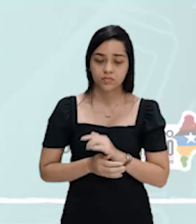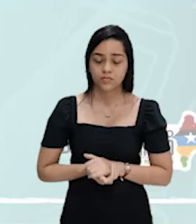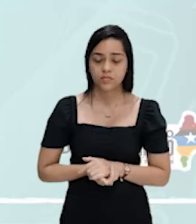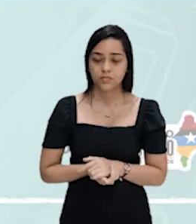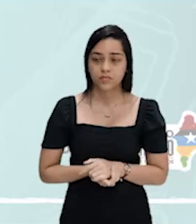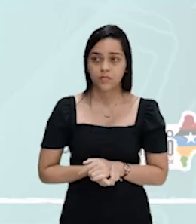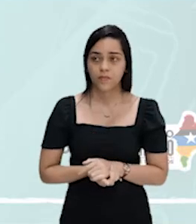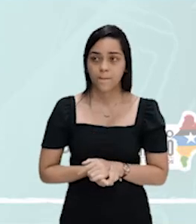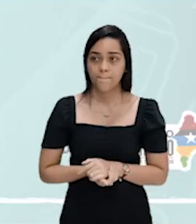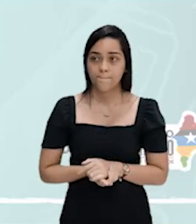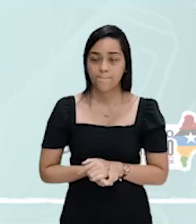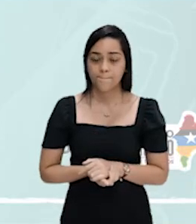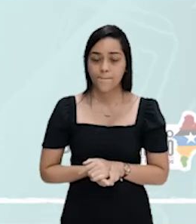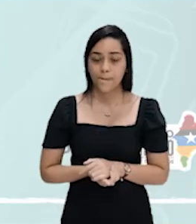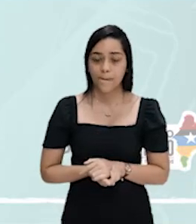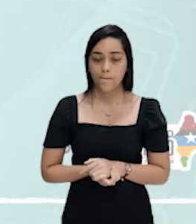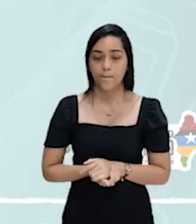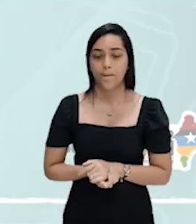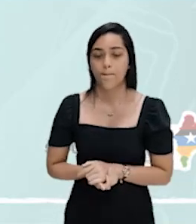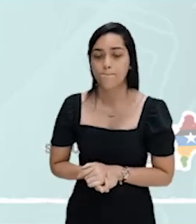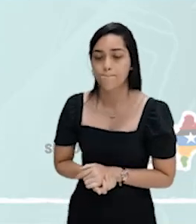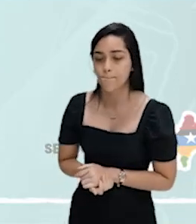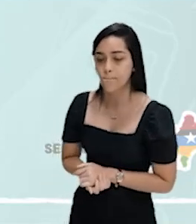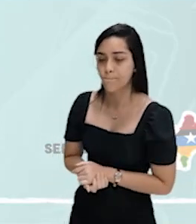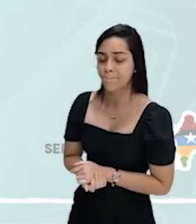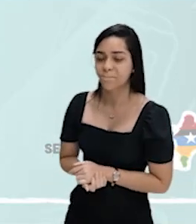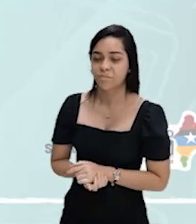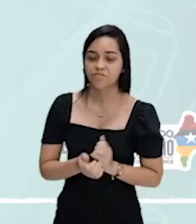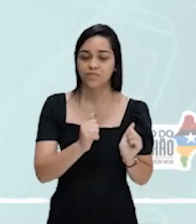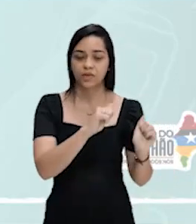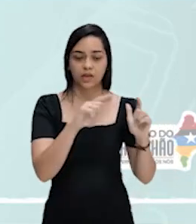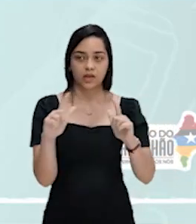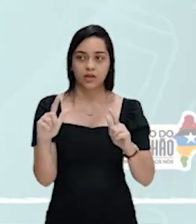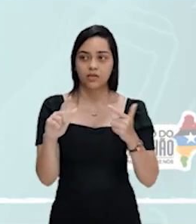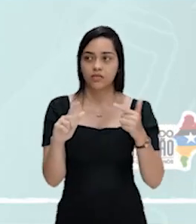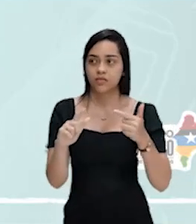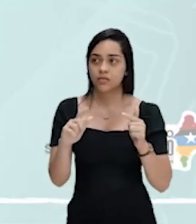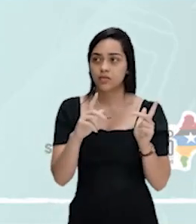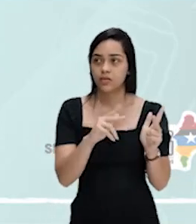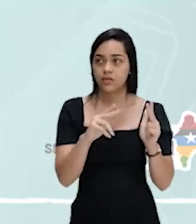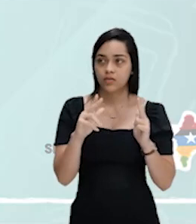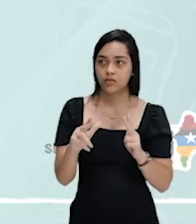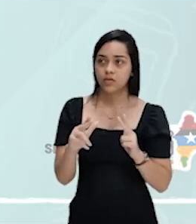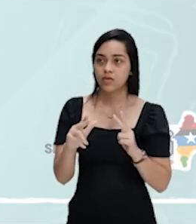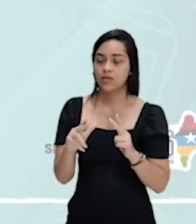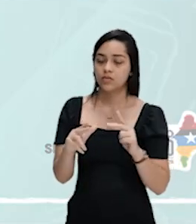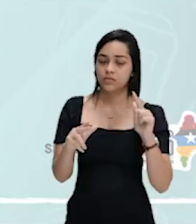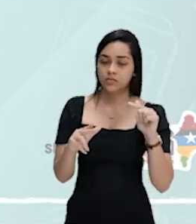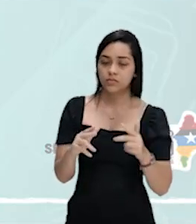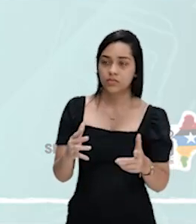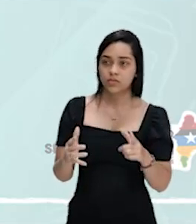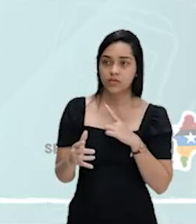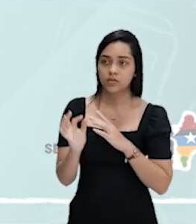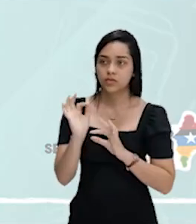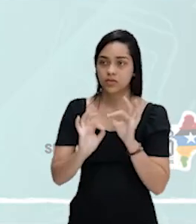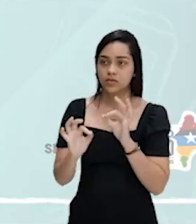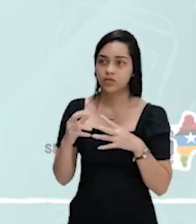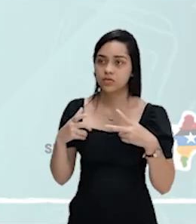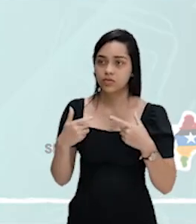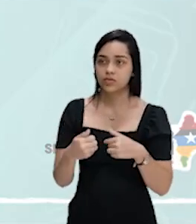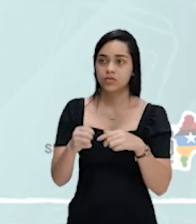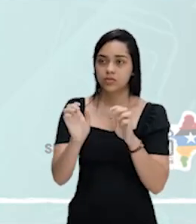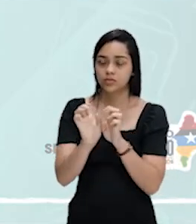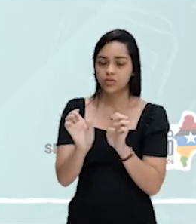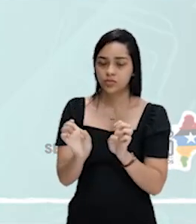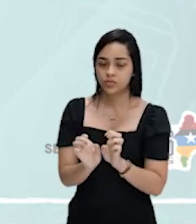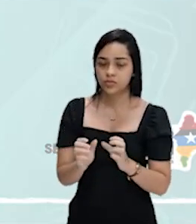eu coloco aqui orações adjetivas em cima só por causa do slide para não ficar uma coisa eu não ter que descer e mexer aqui com a